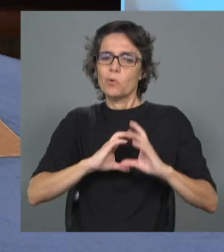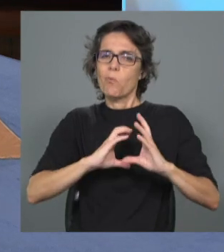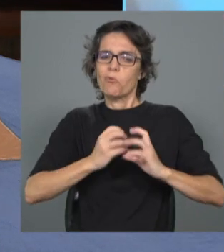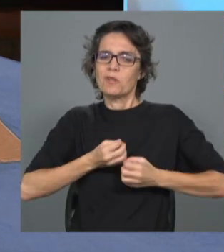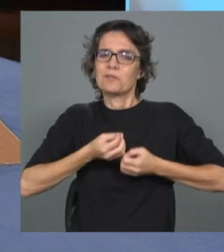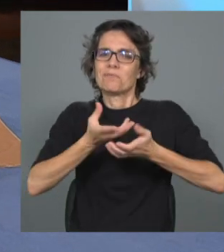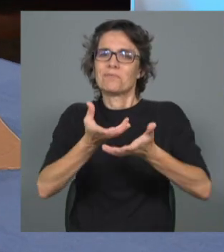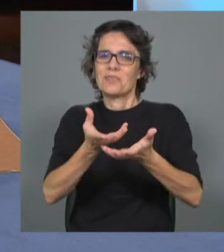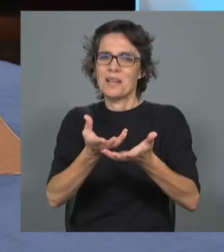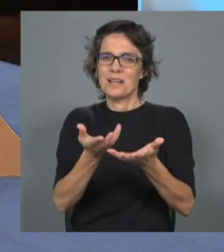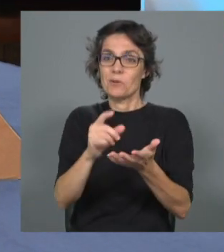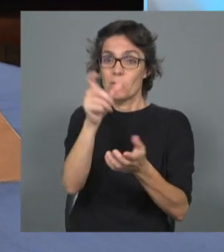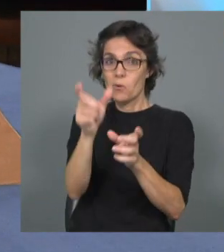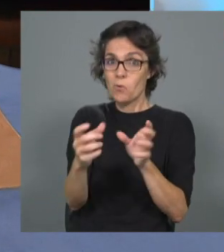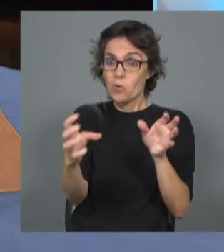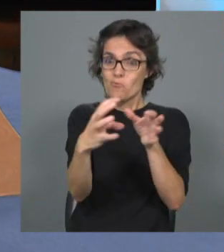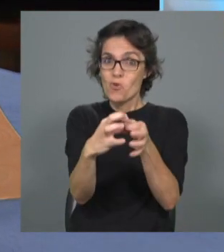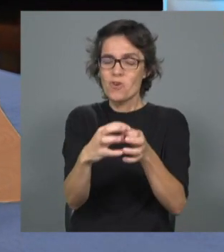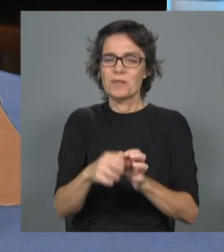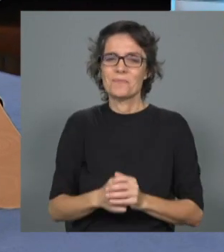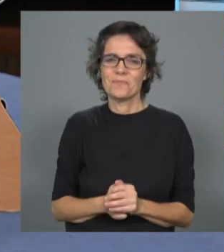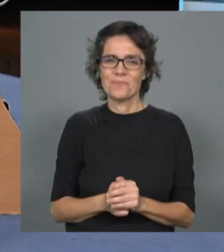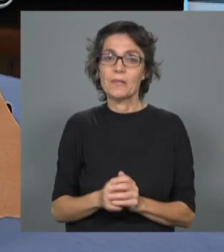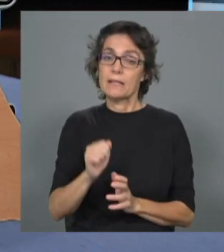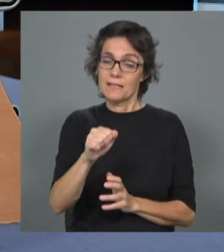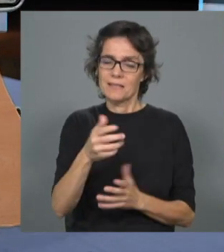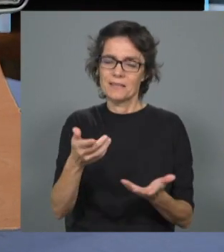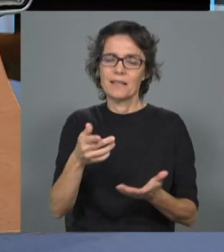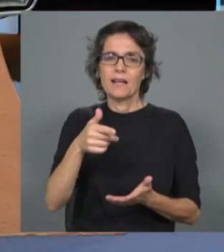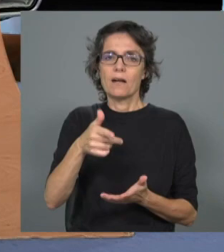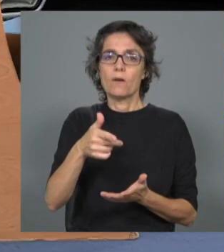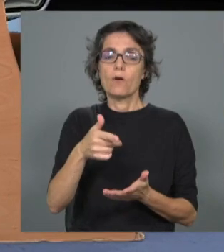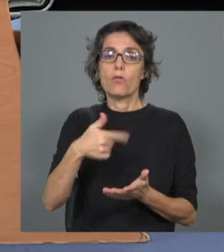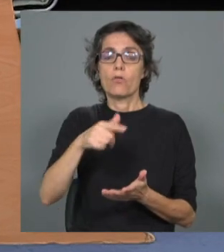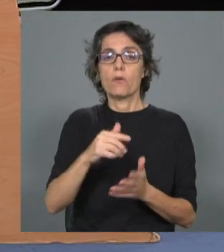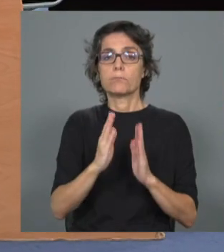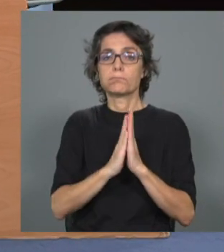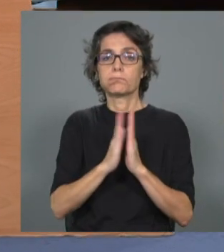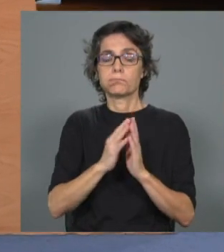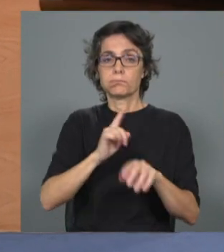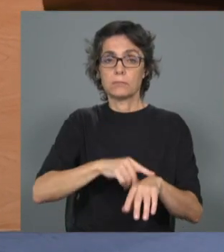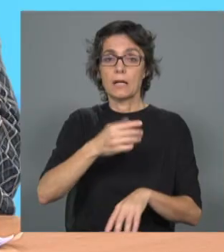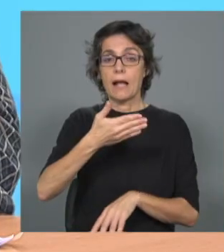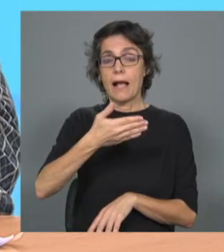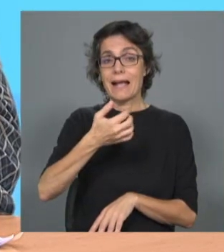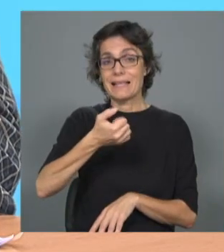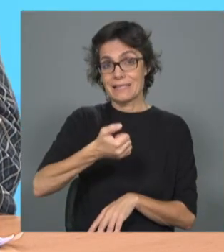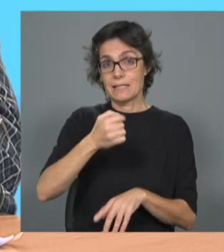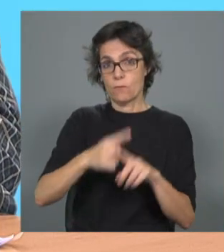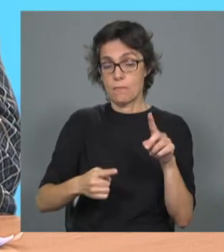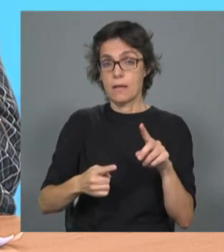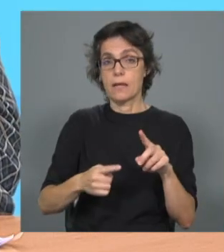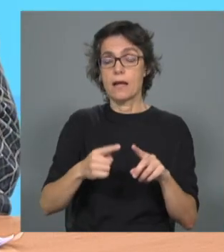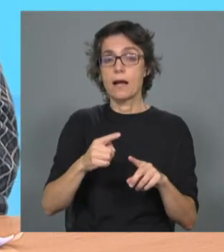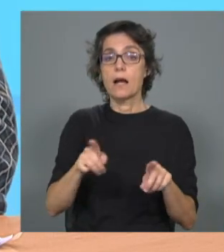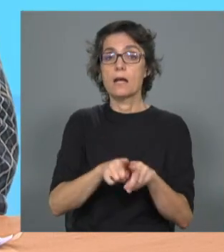para ter assim um pouco a ideia mais concreta, nós estamos a celebrar a Eucaristia às 17h30, à mesma hora que os nossos irmãos